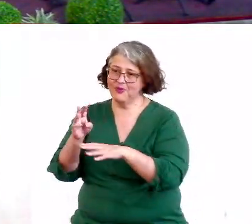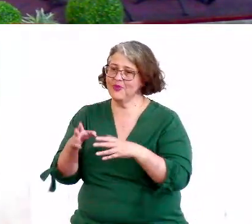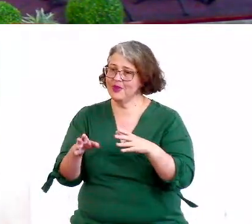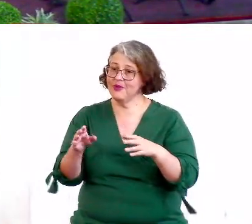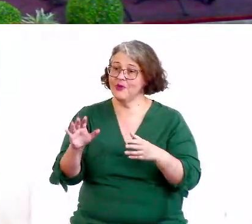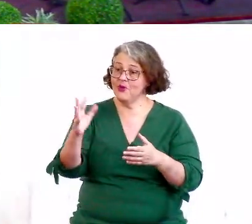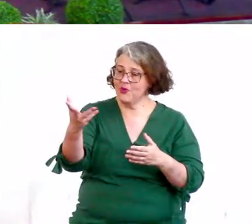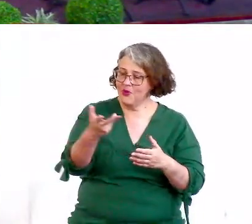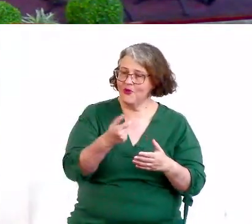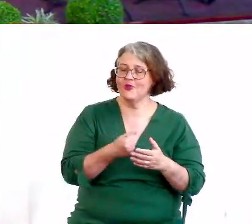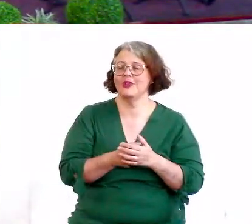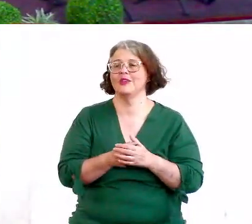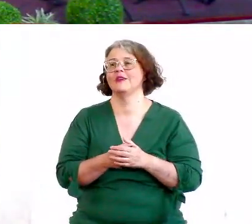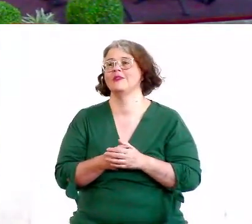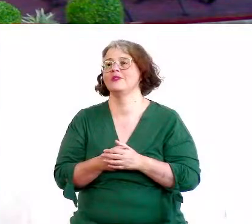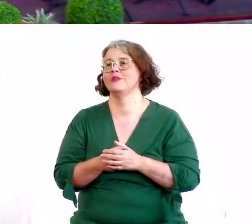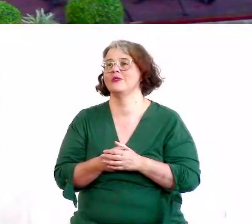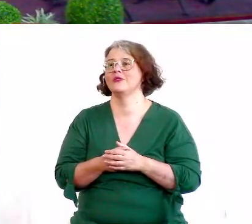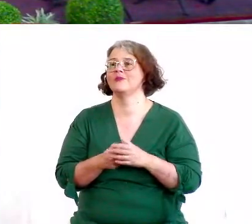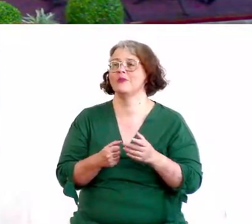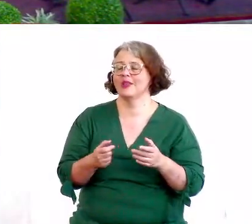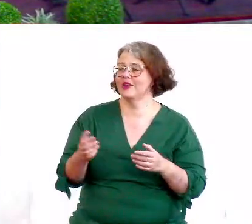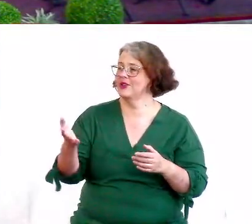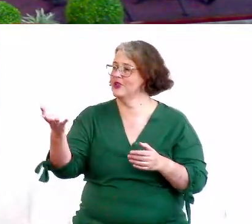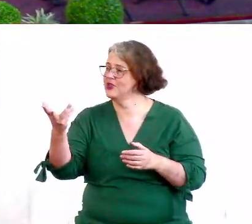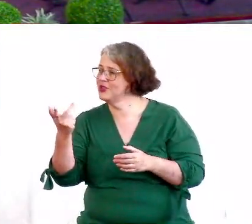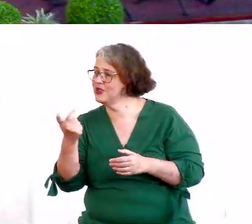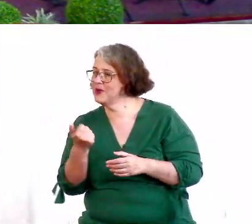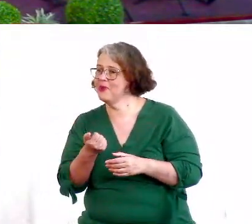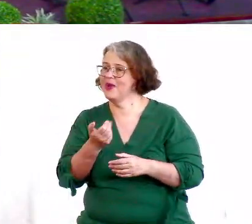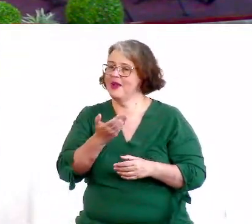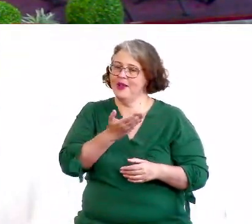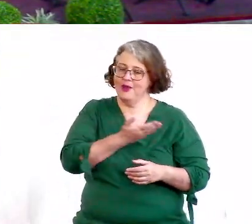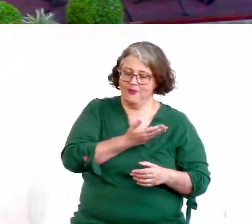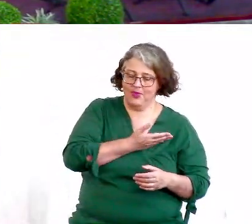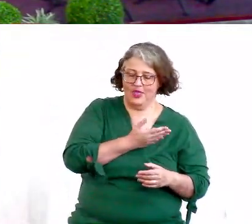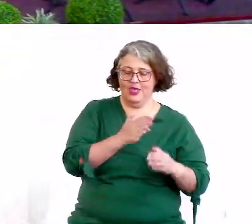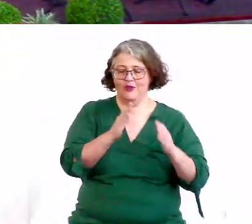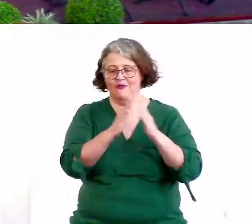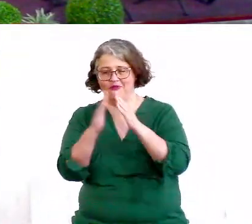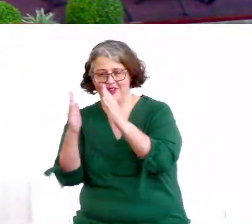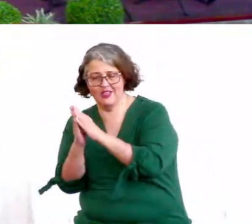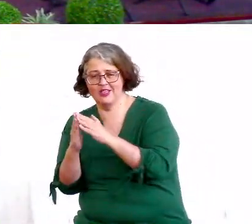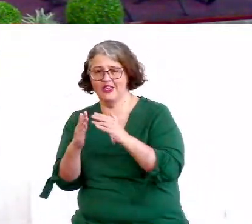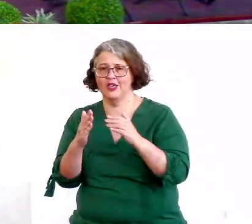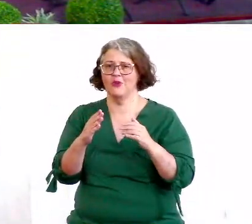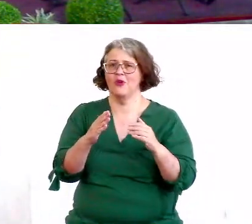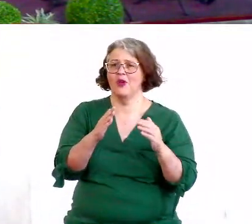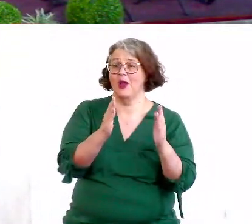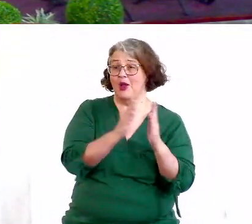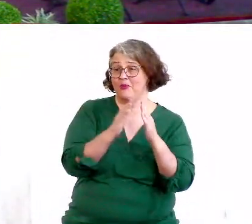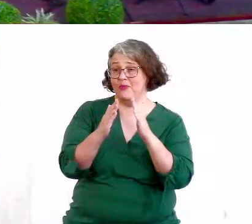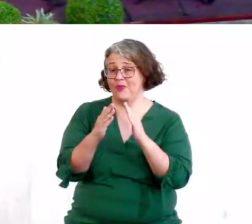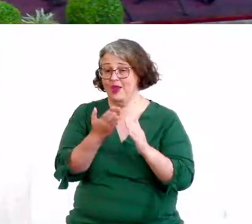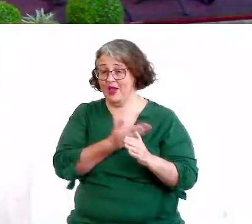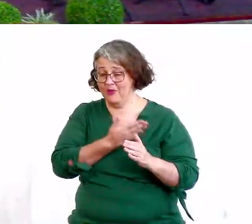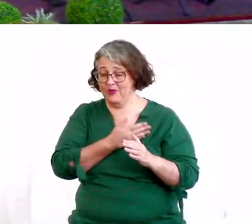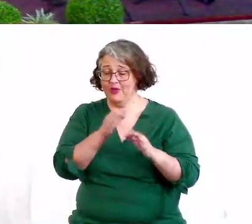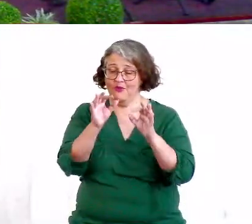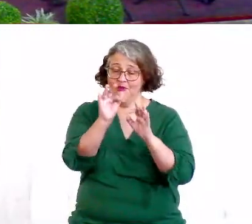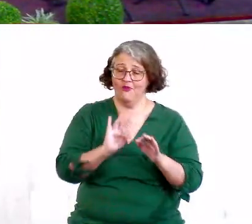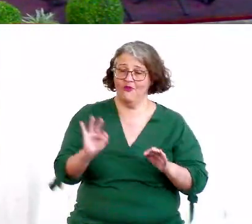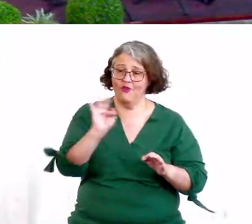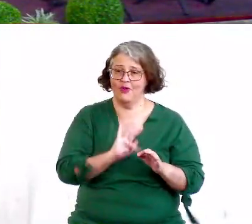num amigo do trabalho, da faculdade, ou um vizinho, ou um familiar que ainda não conhece